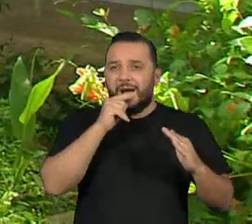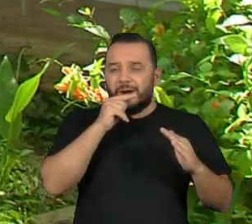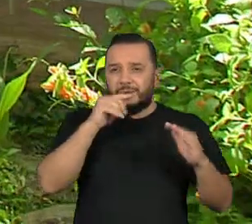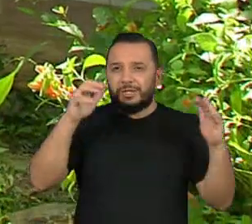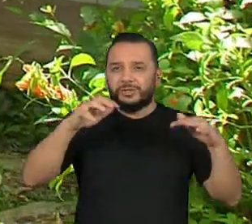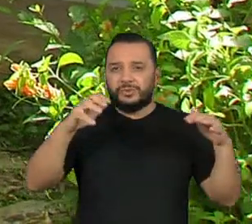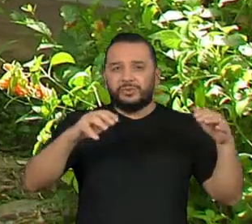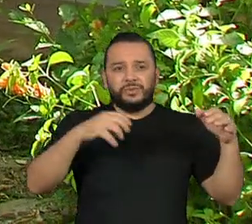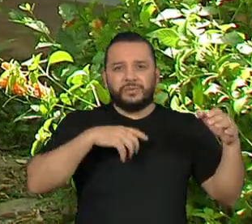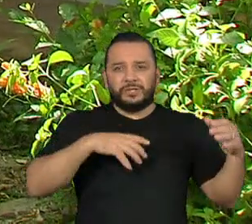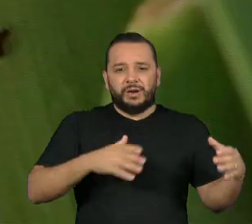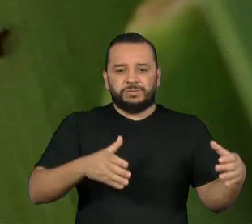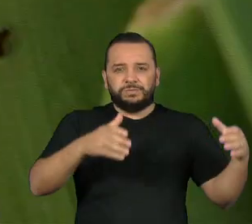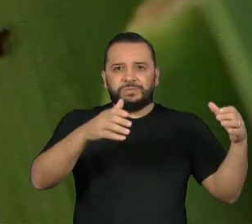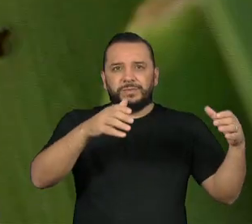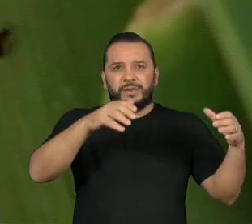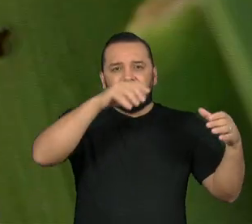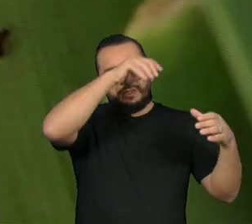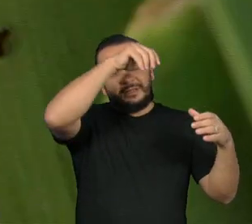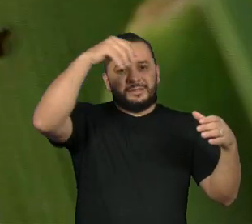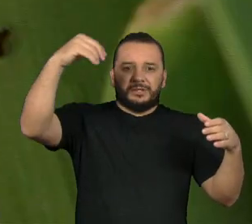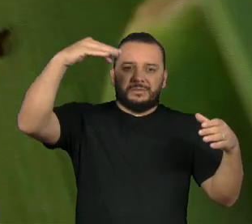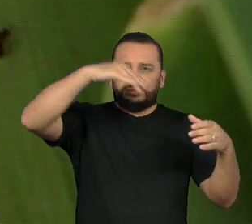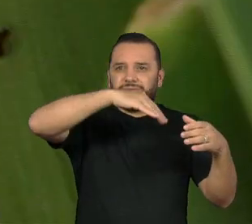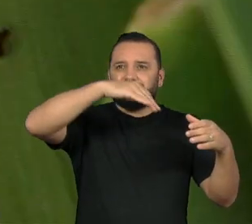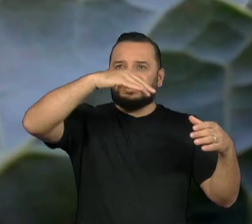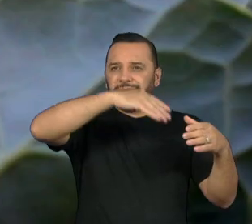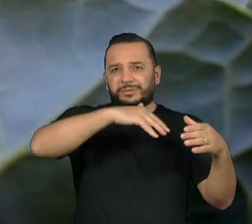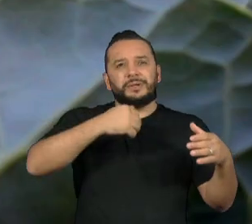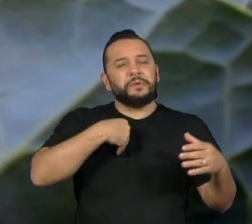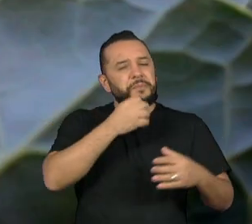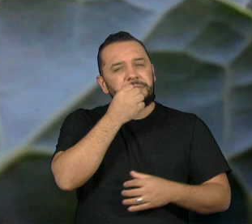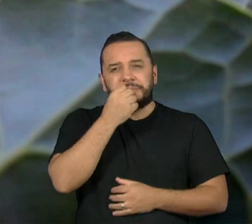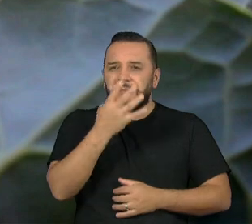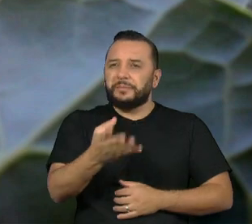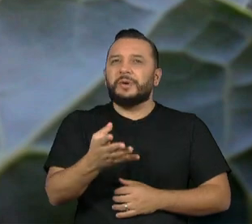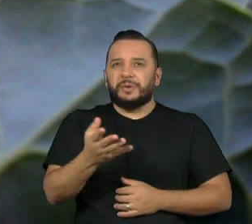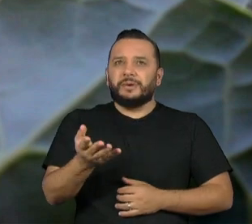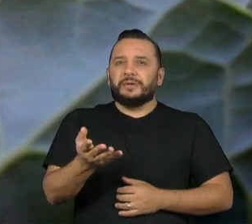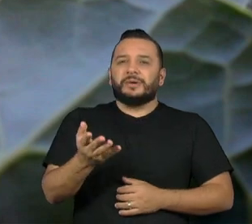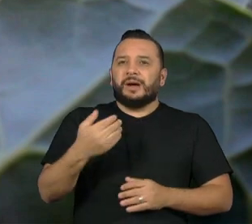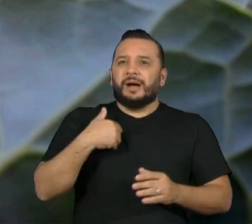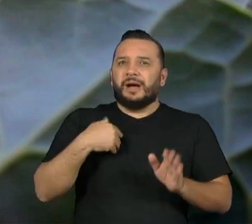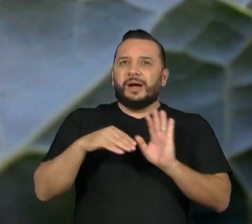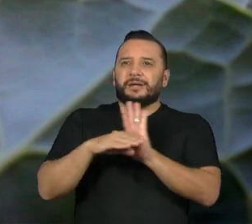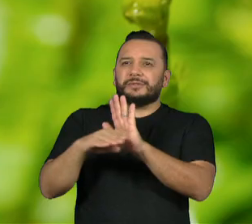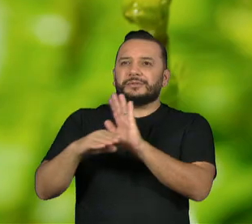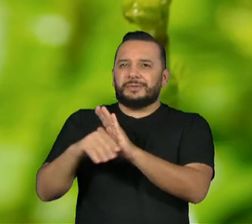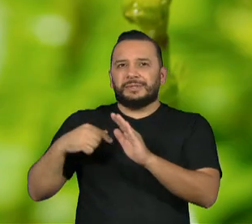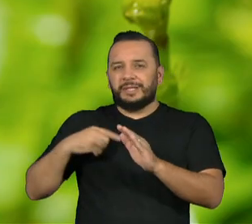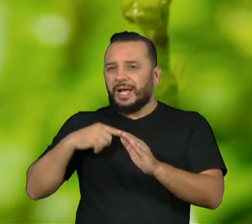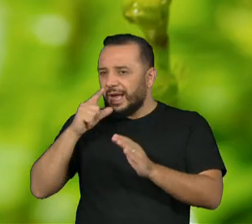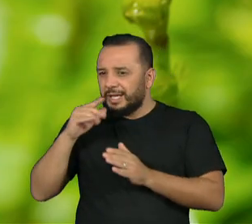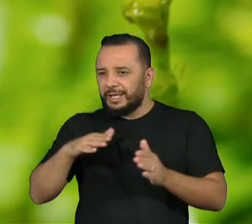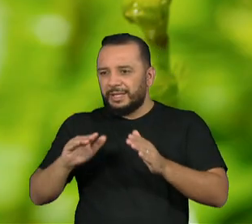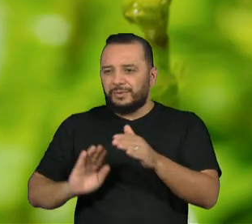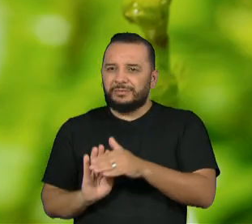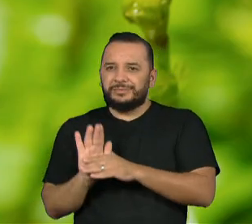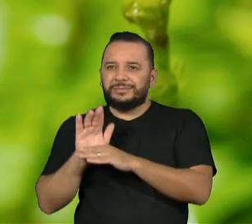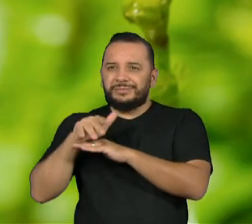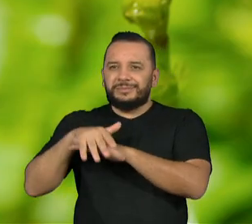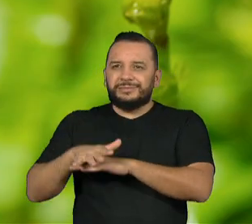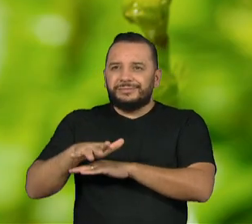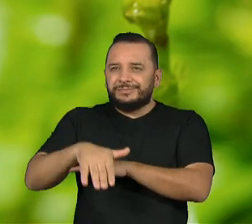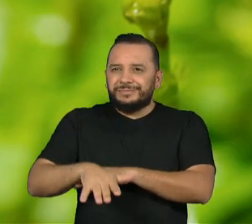com certeza vai beneficiar nossos lençóis freáticos, vai aumentar as nossas nascentes. Conviver com